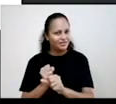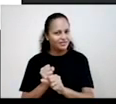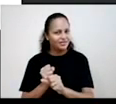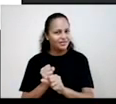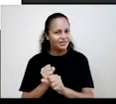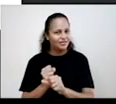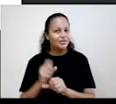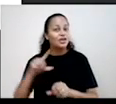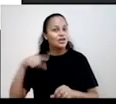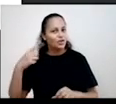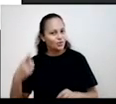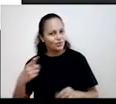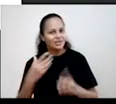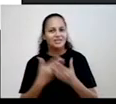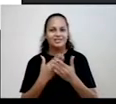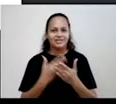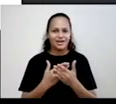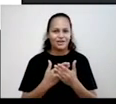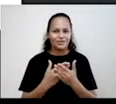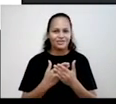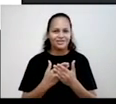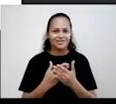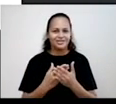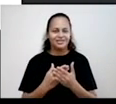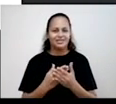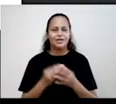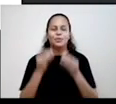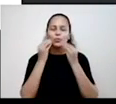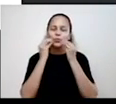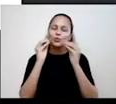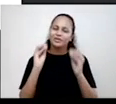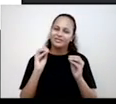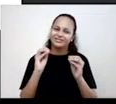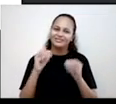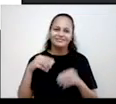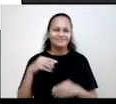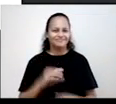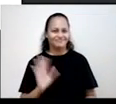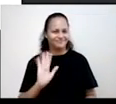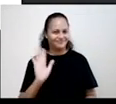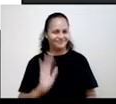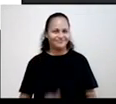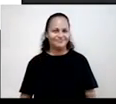revisão então em outras aulas. Nós nos vemos, um beijo e até mais!